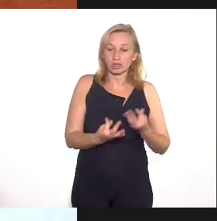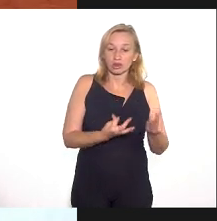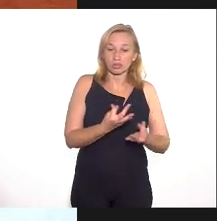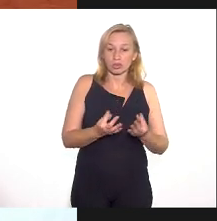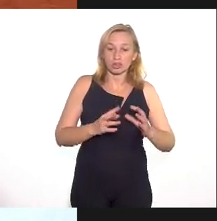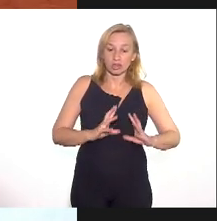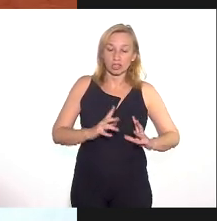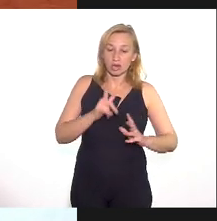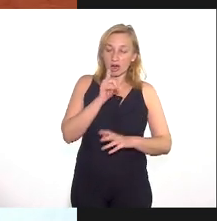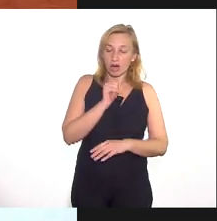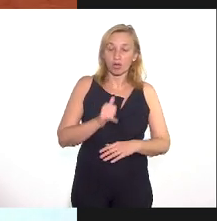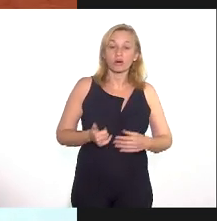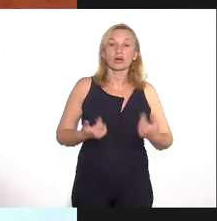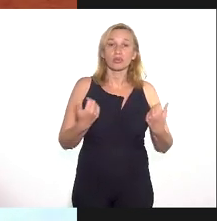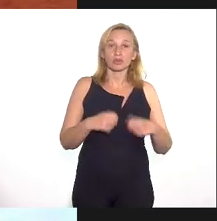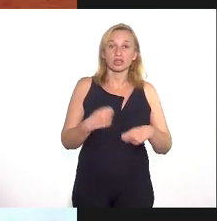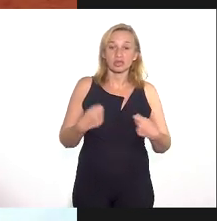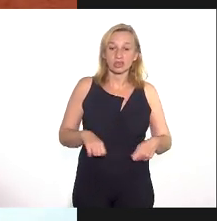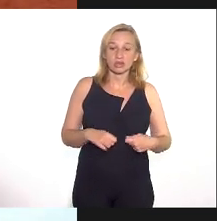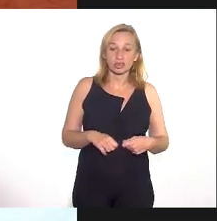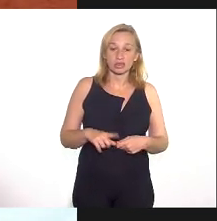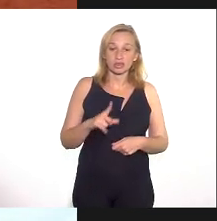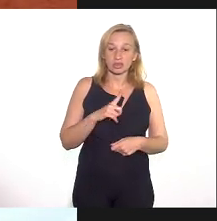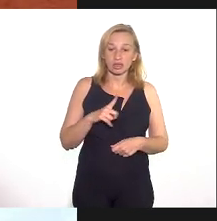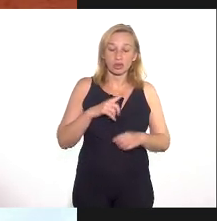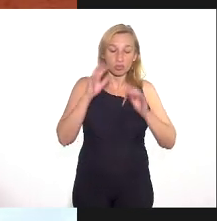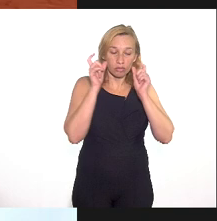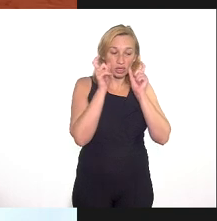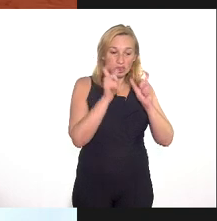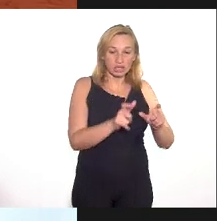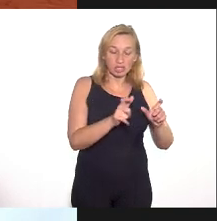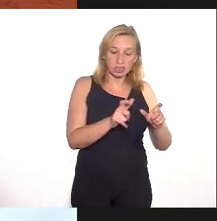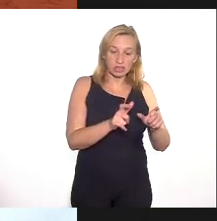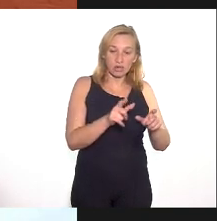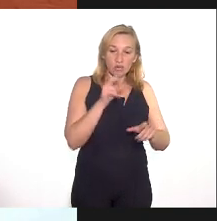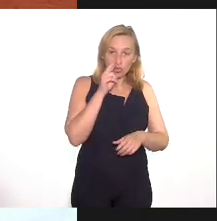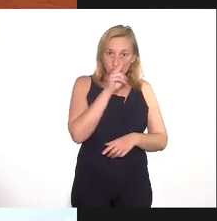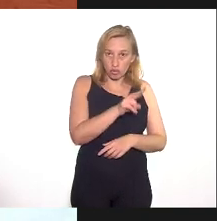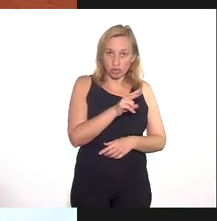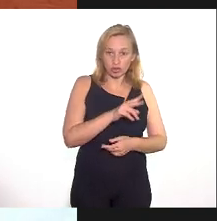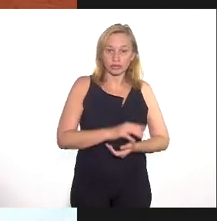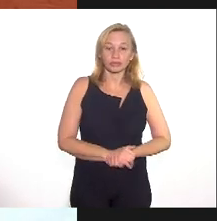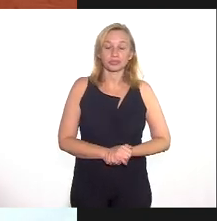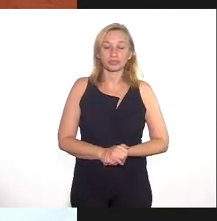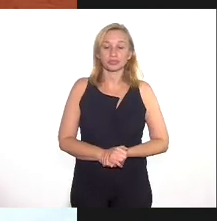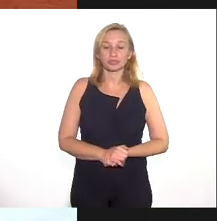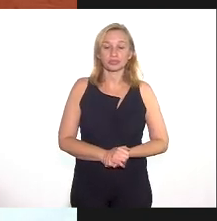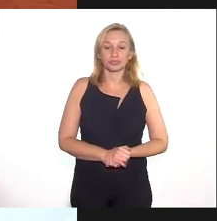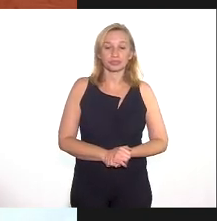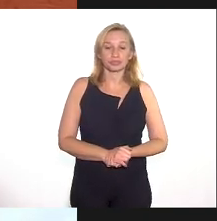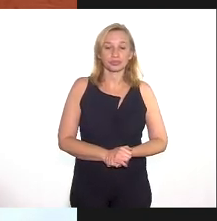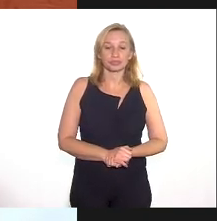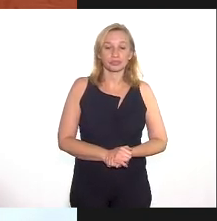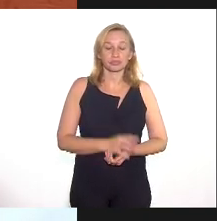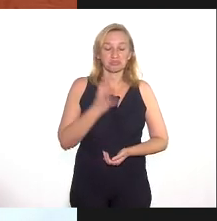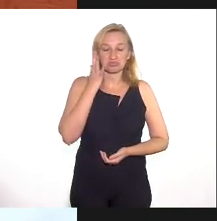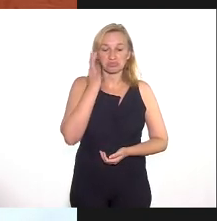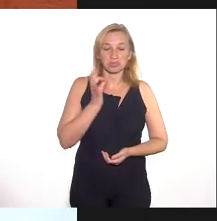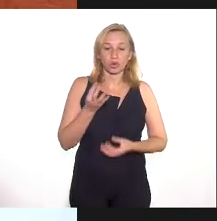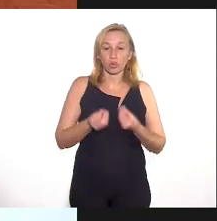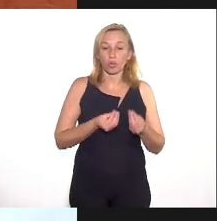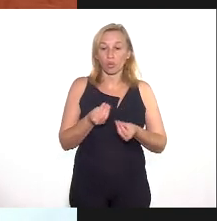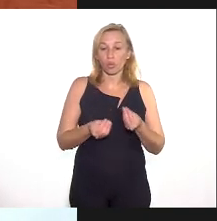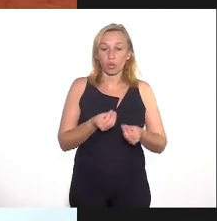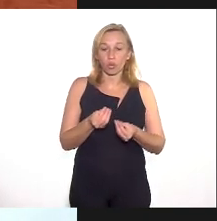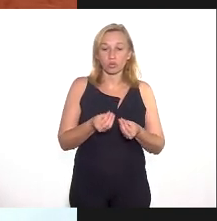ter um regime de atenção muito forte. Não sei como